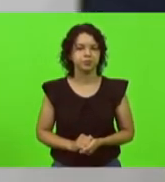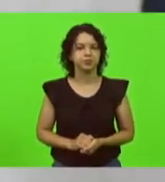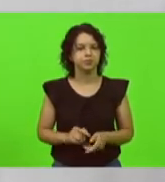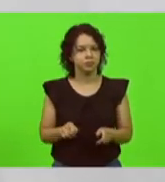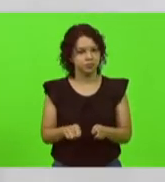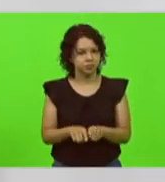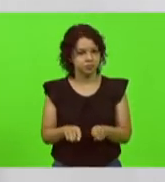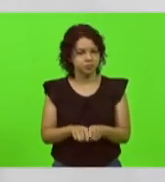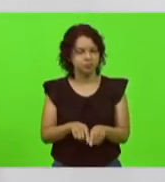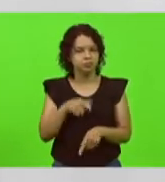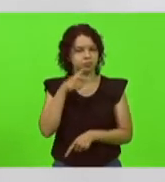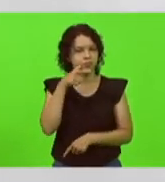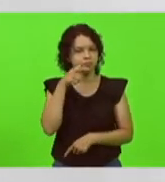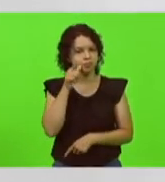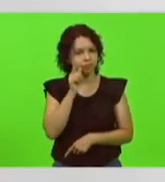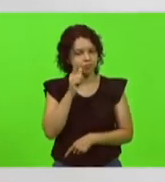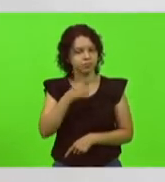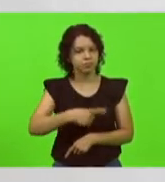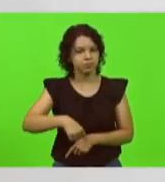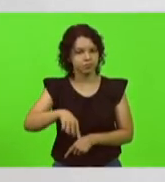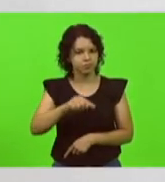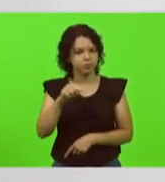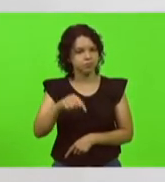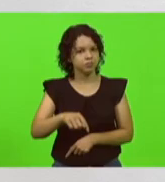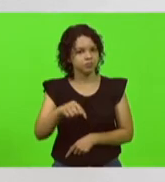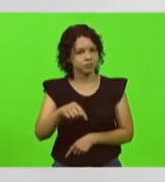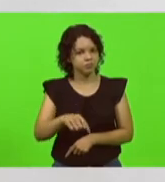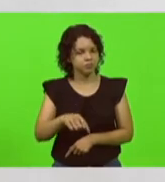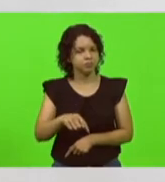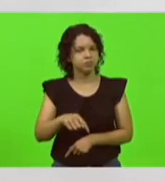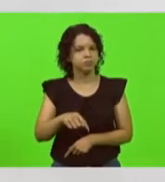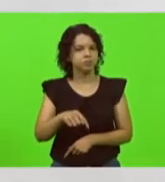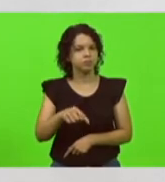neste Parlamento elegemos